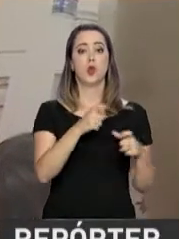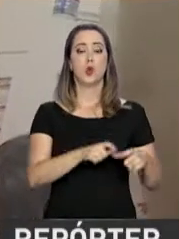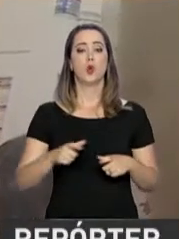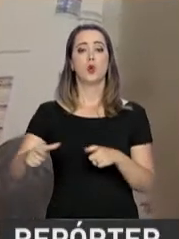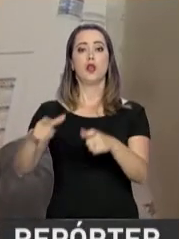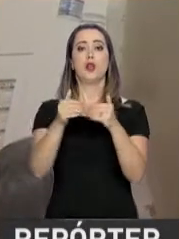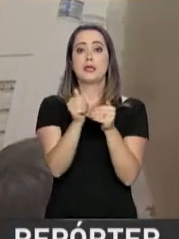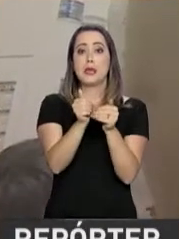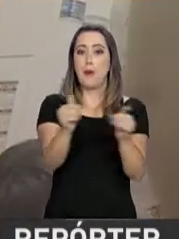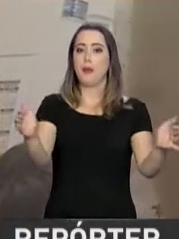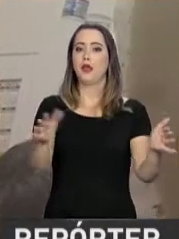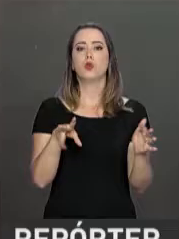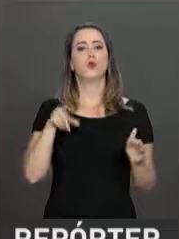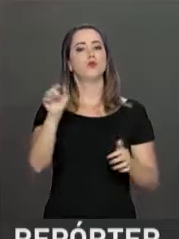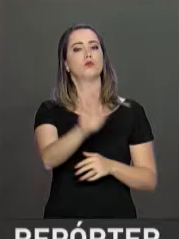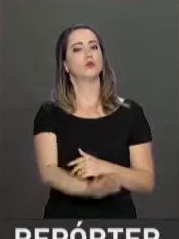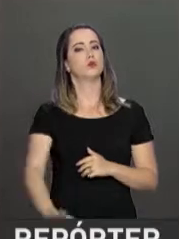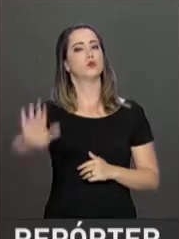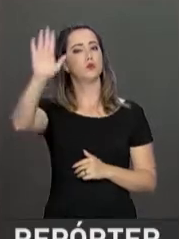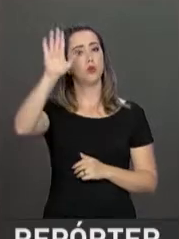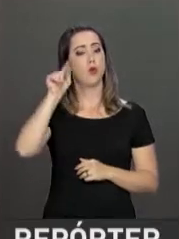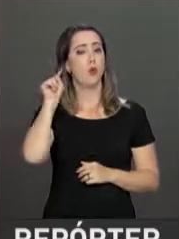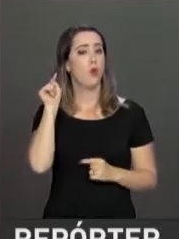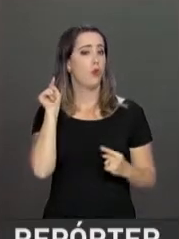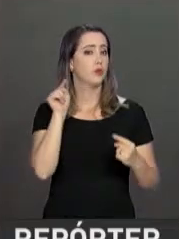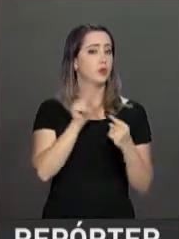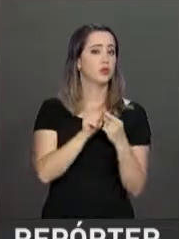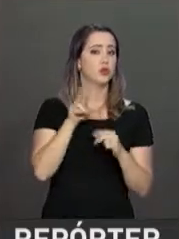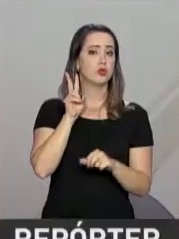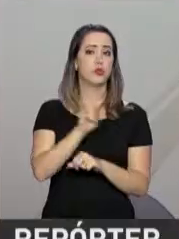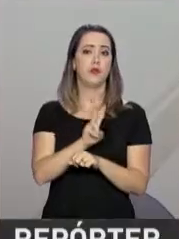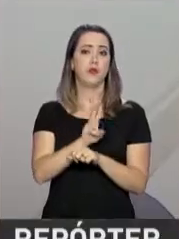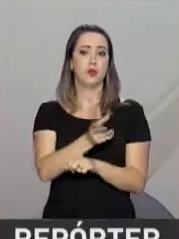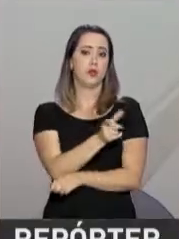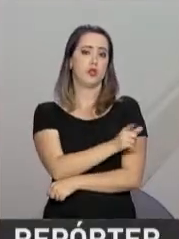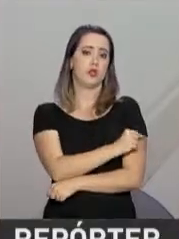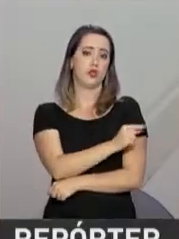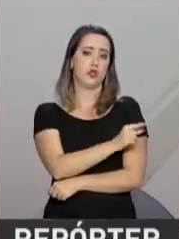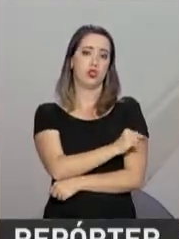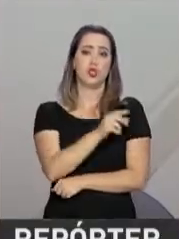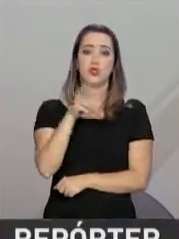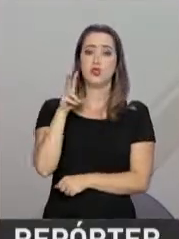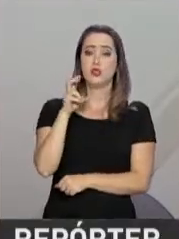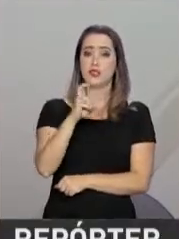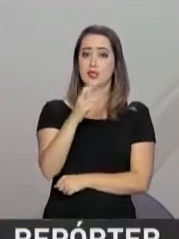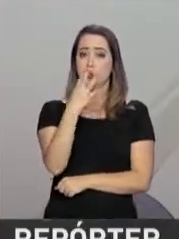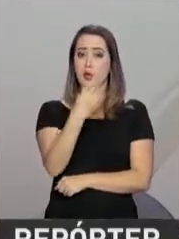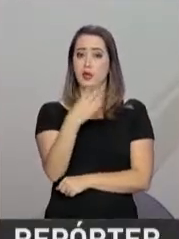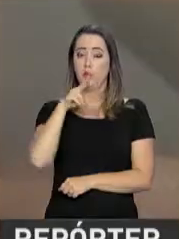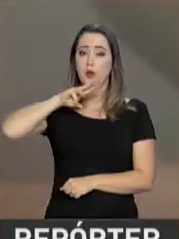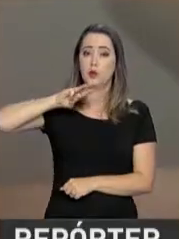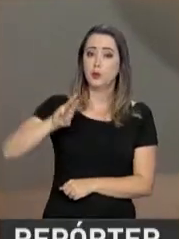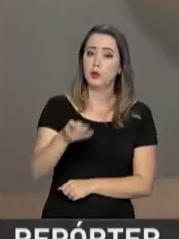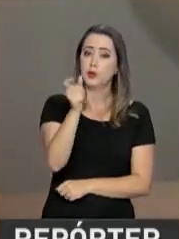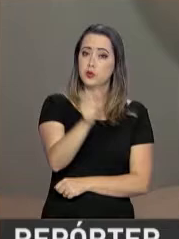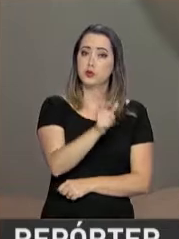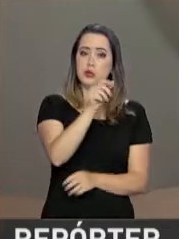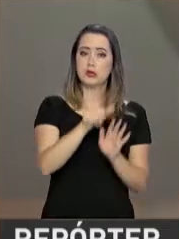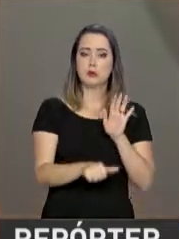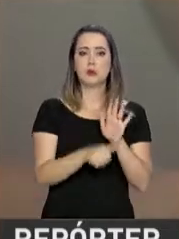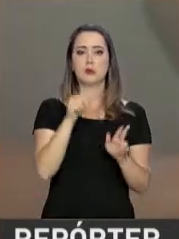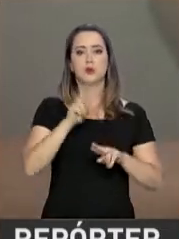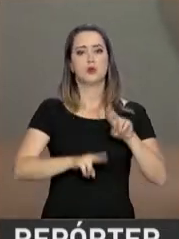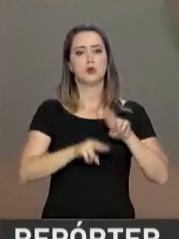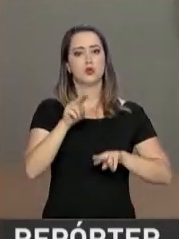estarão abertos em todo o país a meta é imunizar 54 milhões de pessoas até 1º de